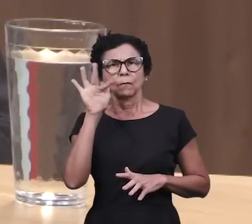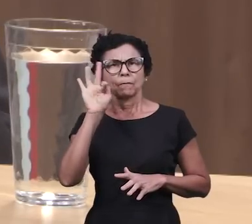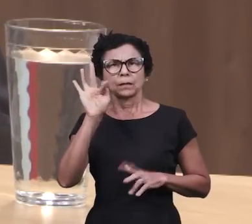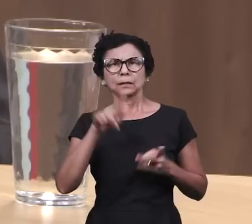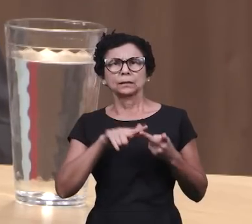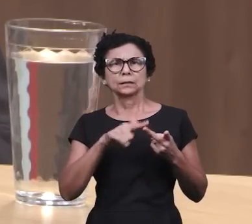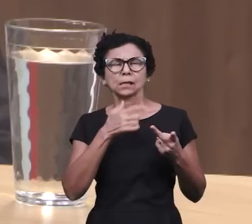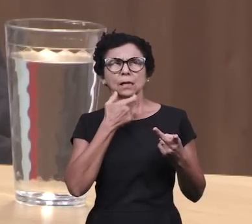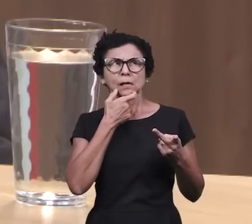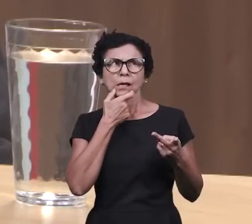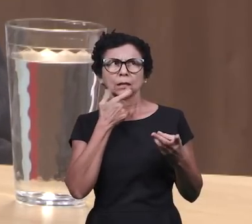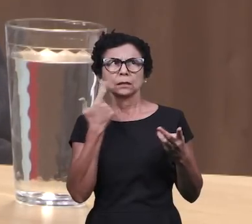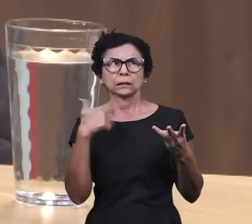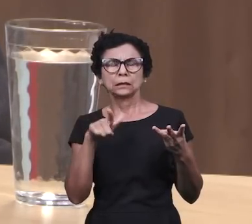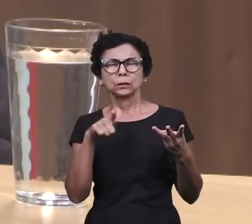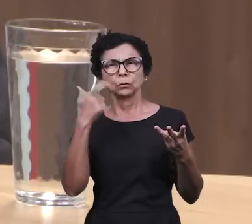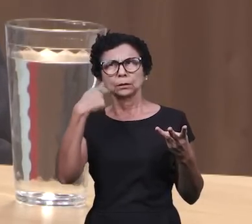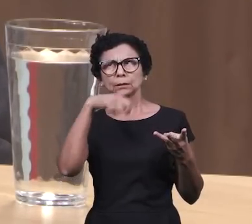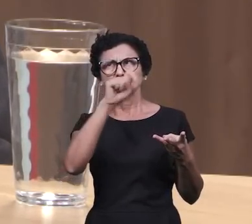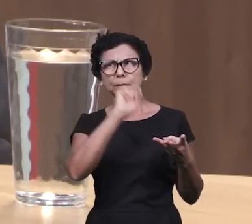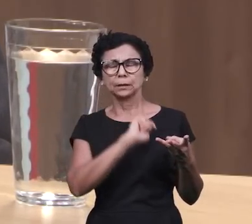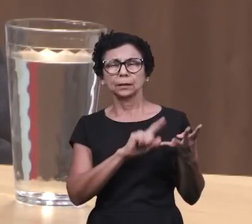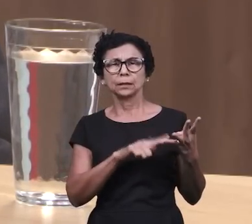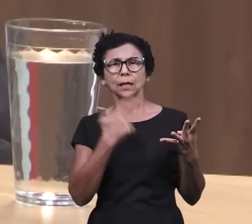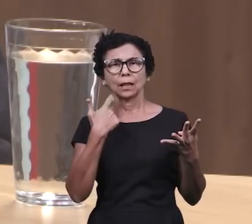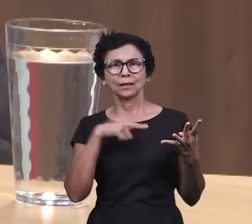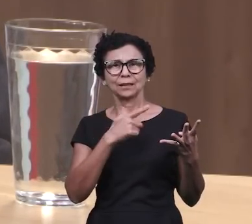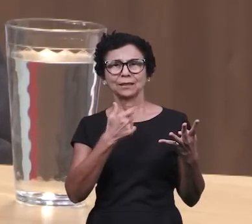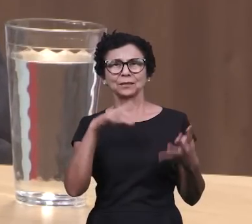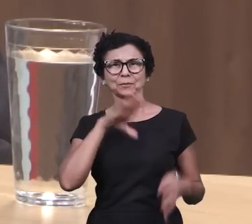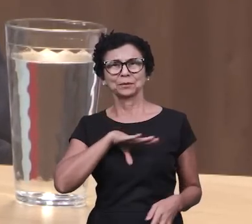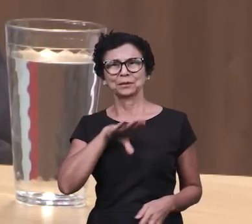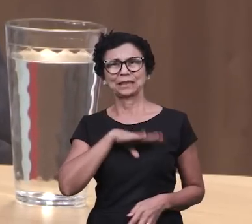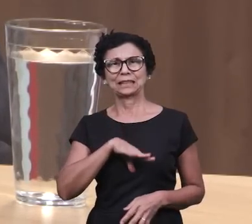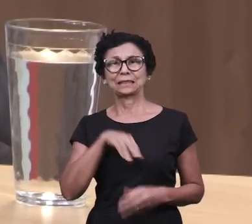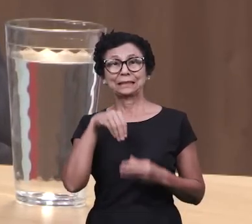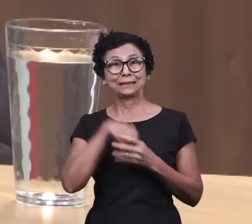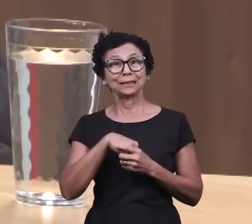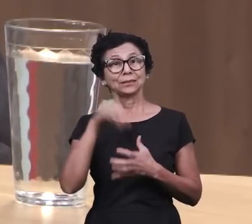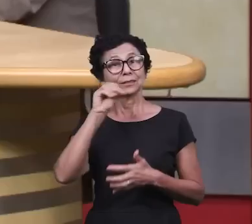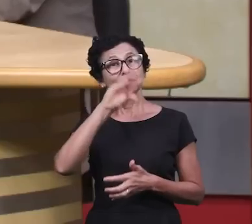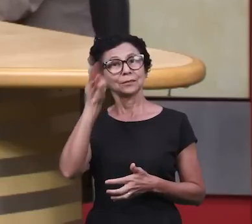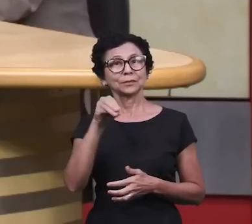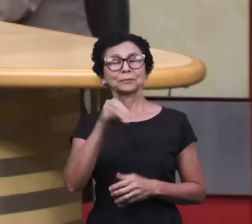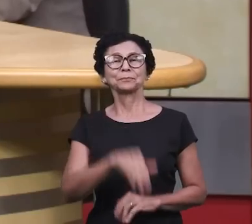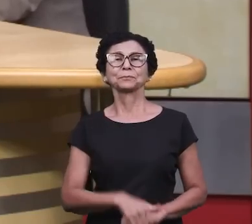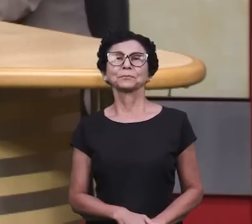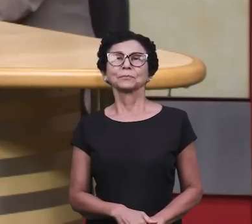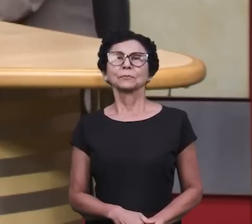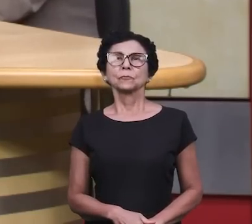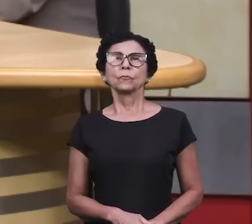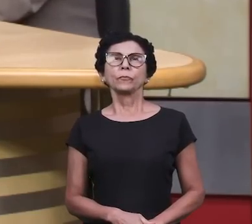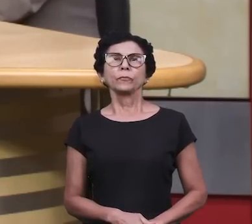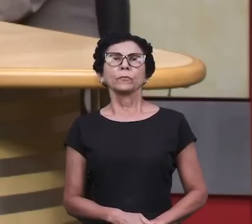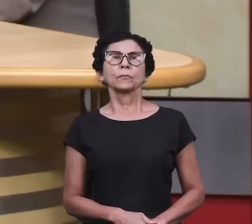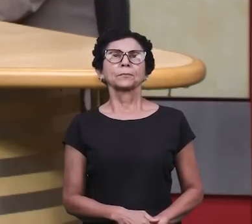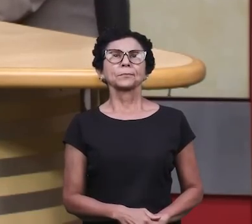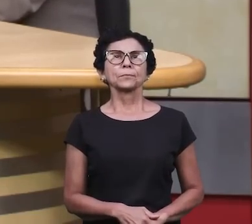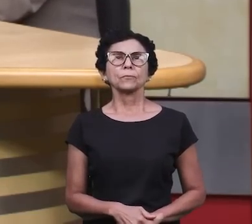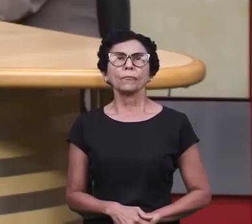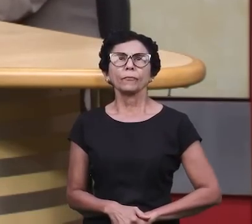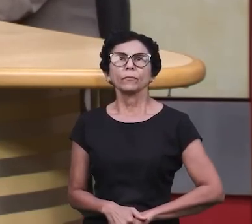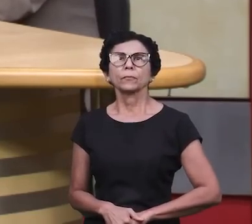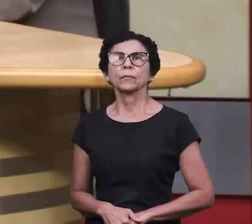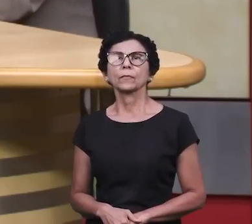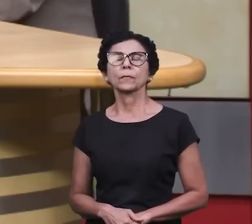francesa, de língua inglesa, de língua espanhola e de língua portuguesa na África. Antônio Carlos,